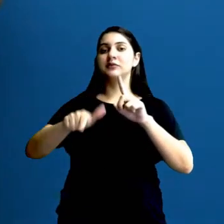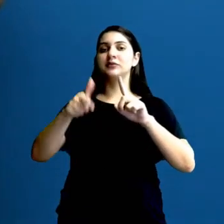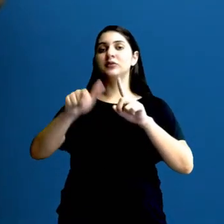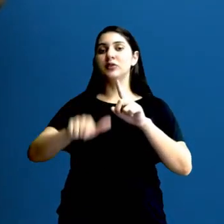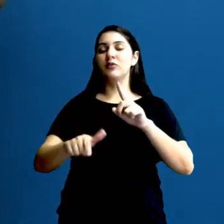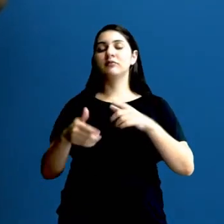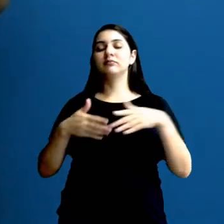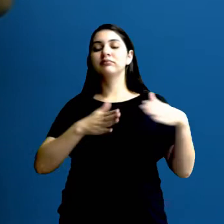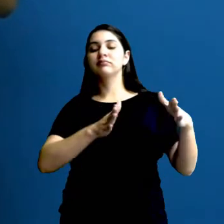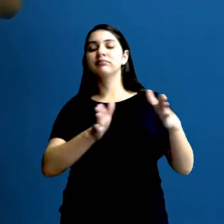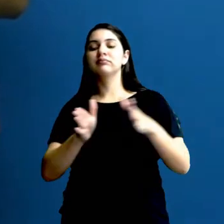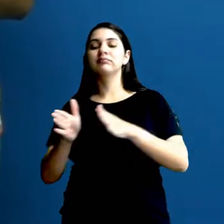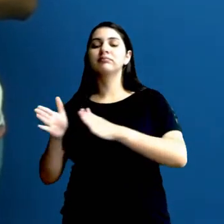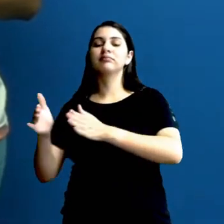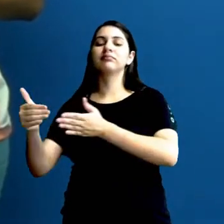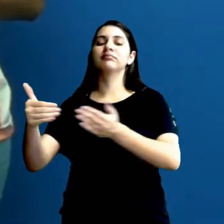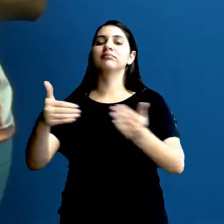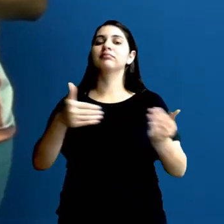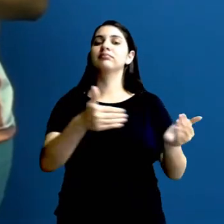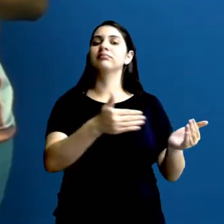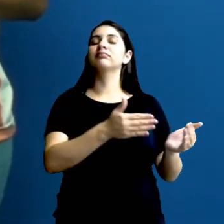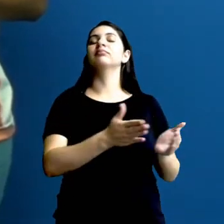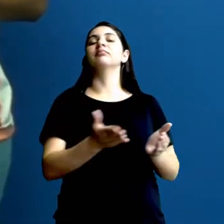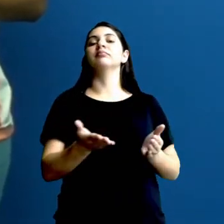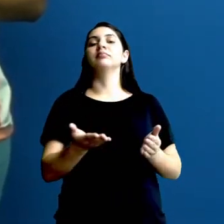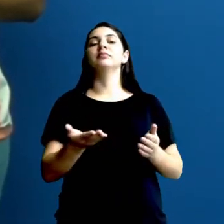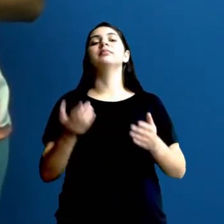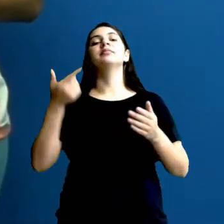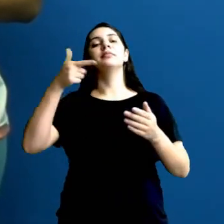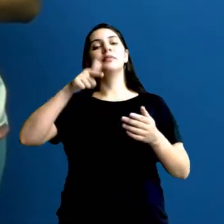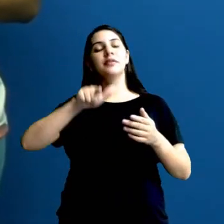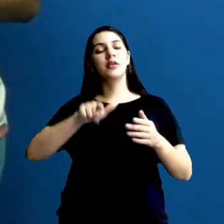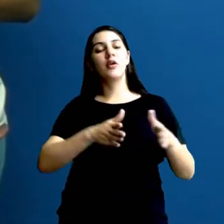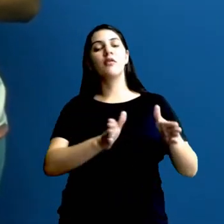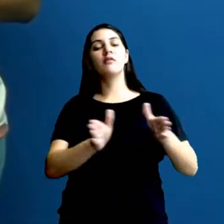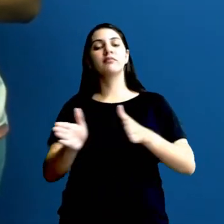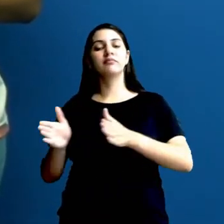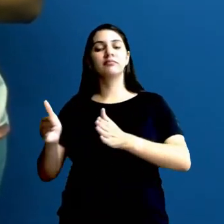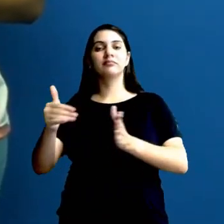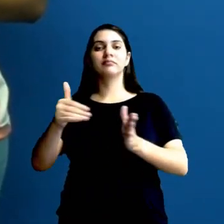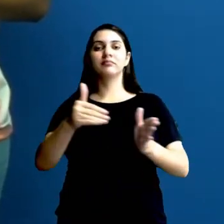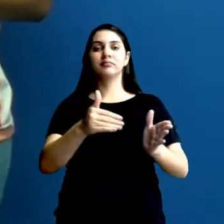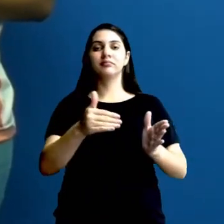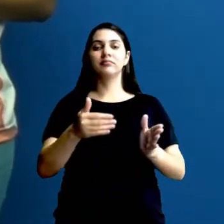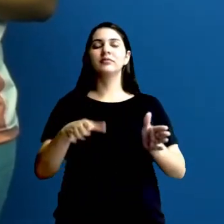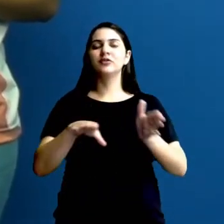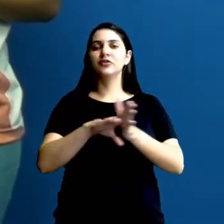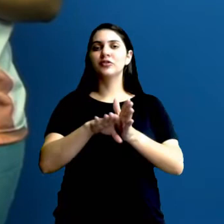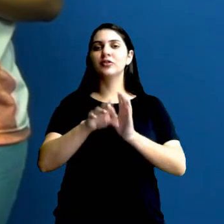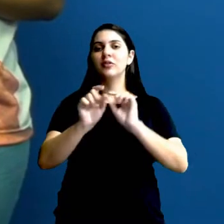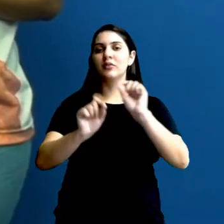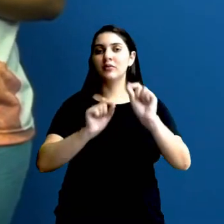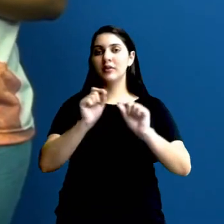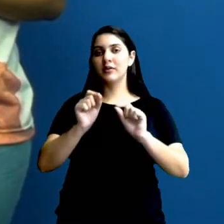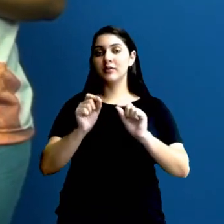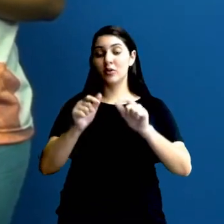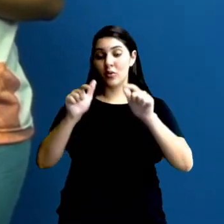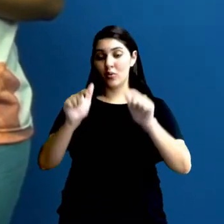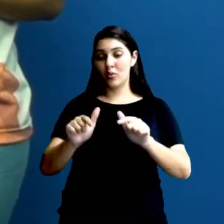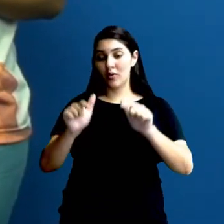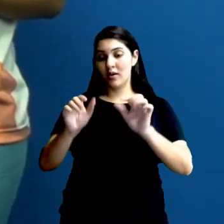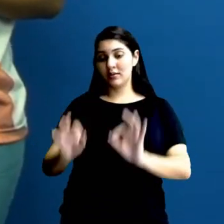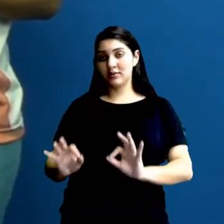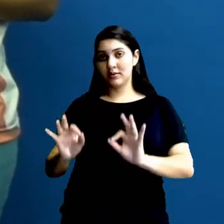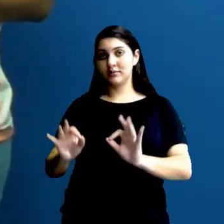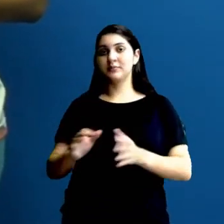aqui ele seguiu, mudou de direção, depois mudou de direção mais uma vez e aqui chegou em seu